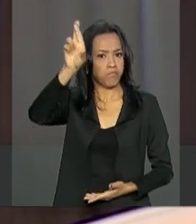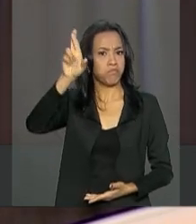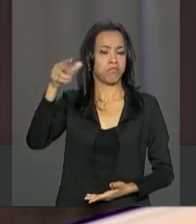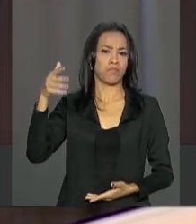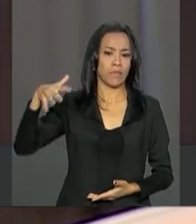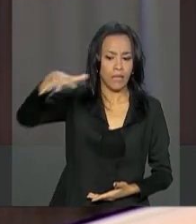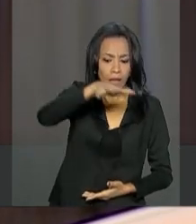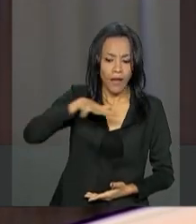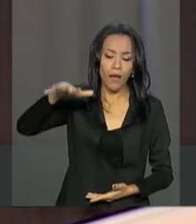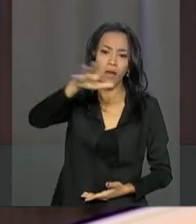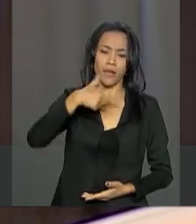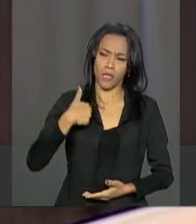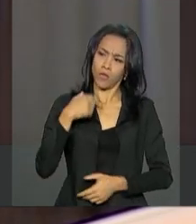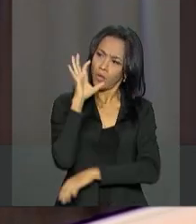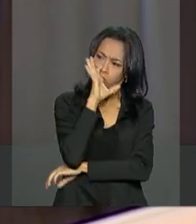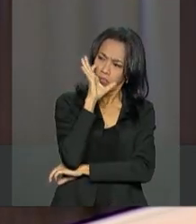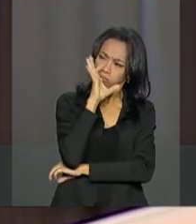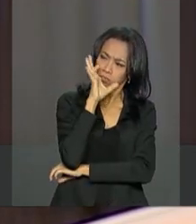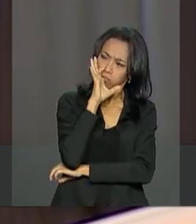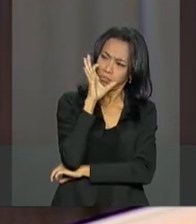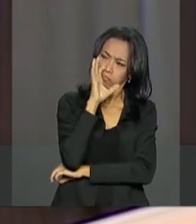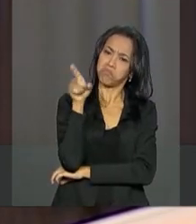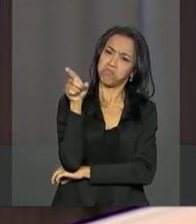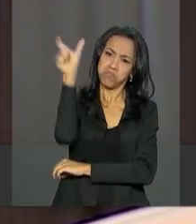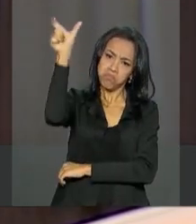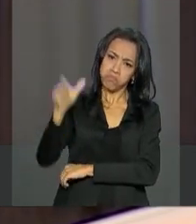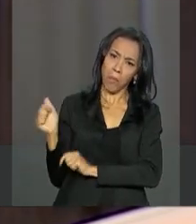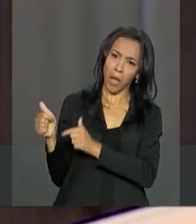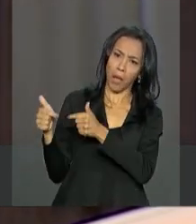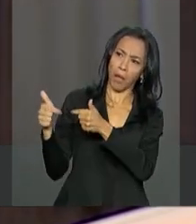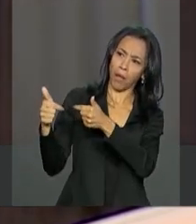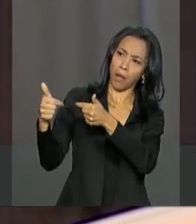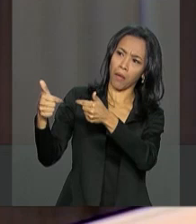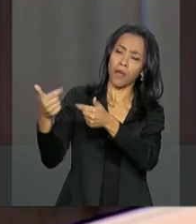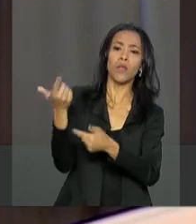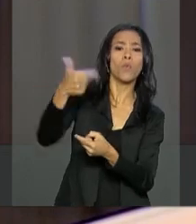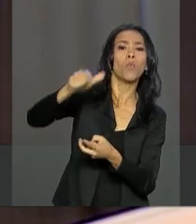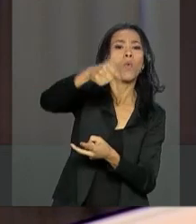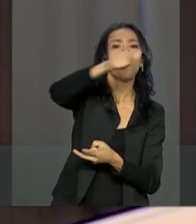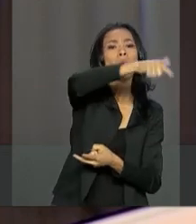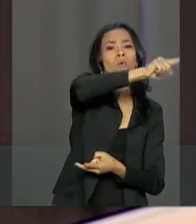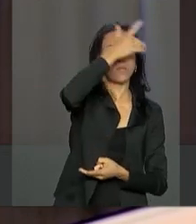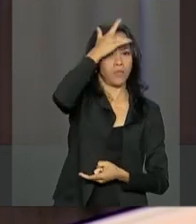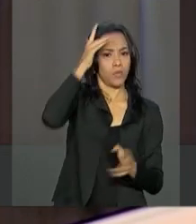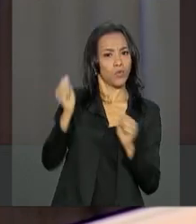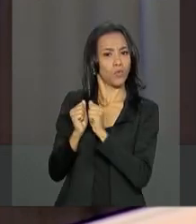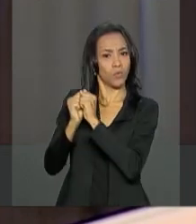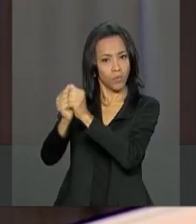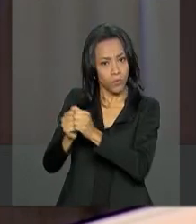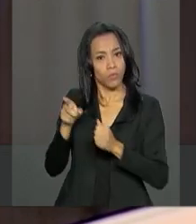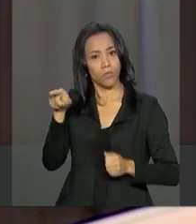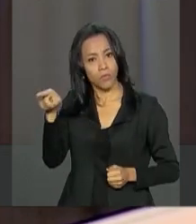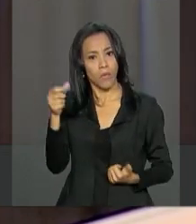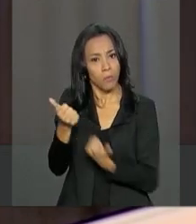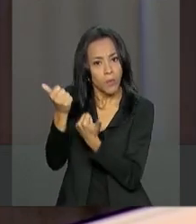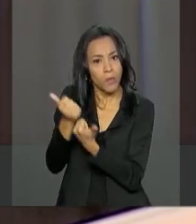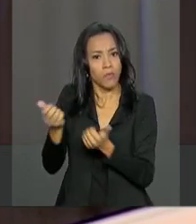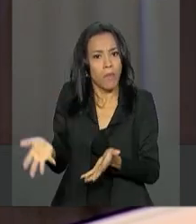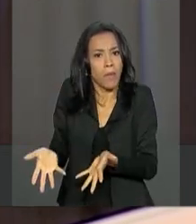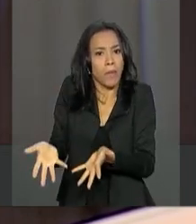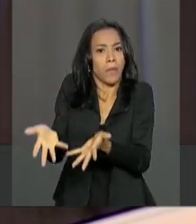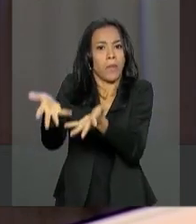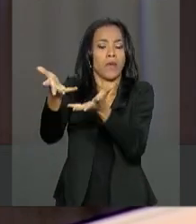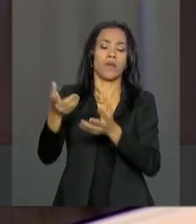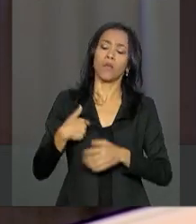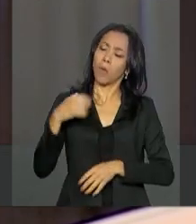momentos, especialmente quando ele, juntamente com o presidente do SESI, João Henrique de Souza, teve a gentileza de